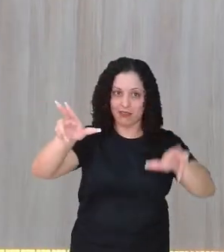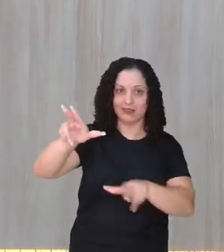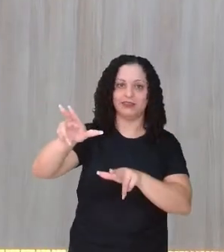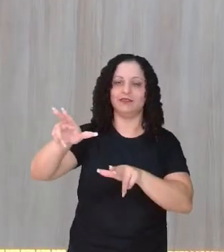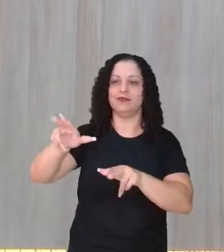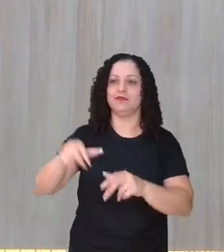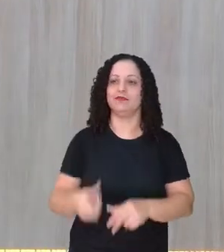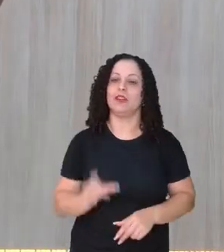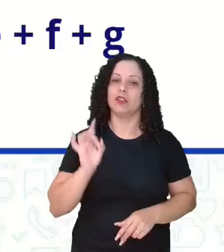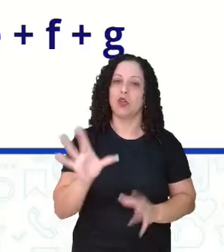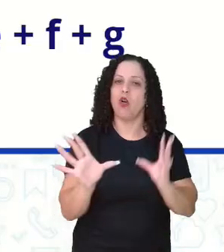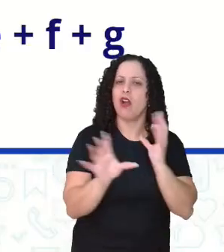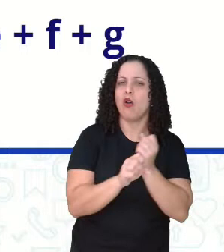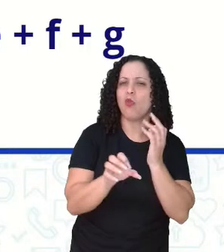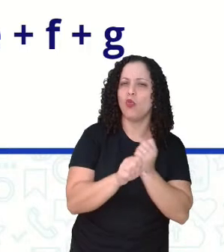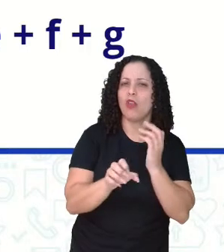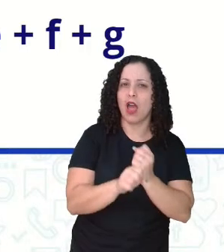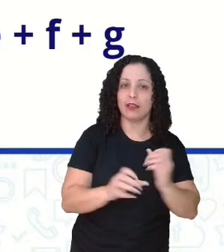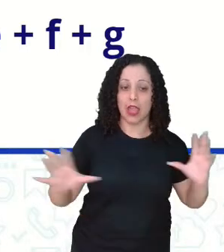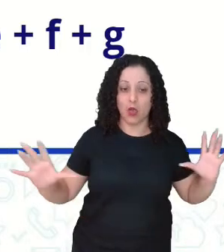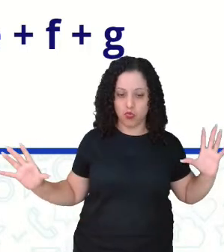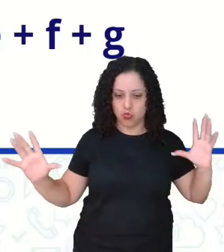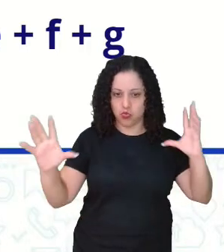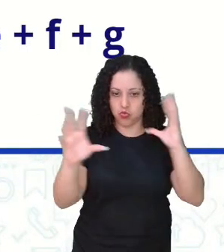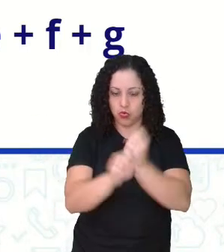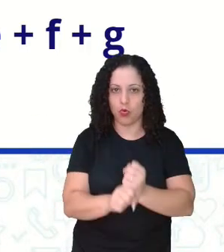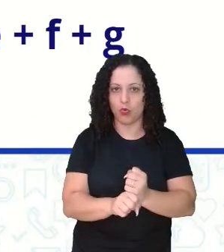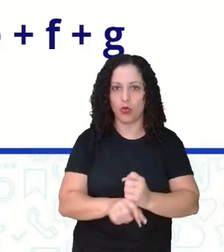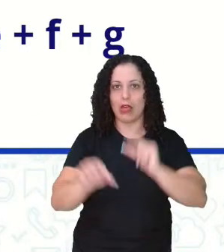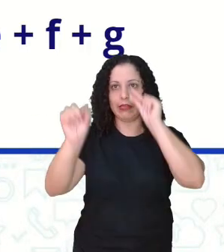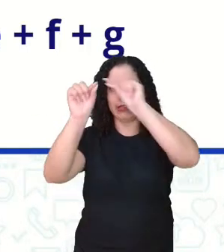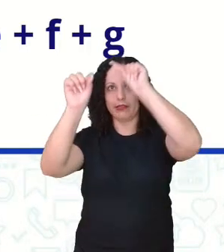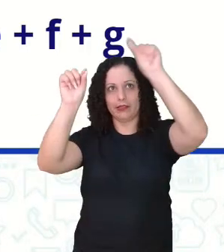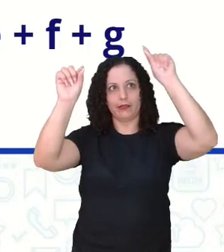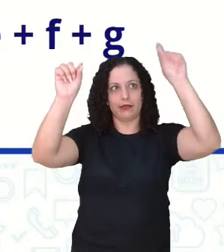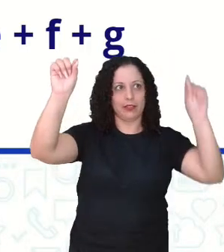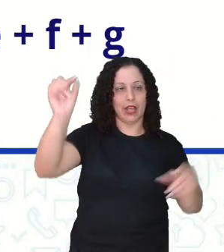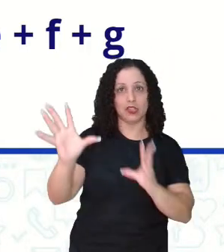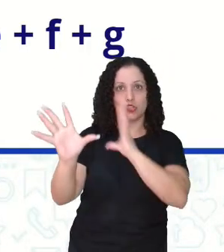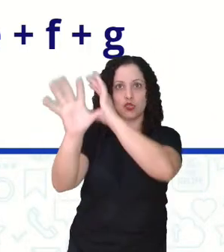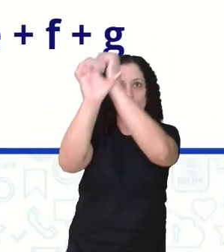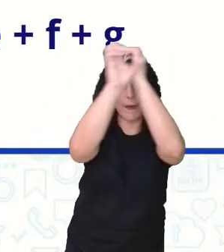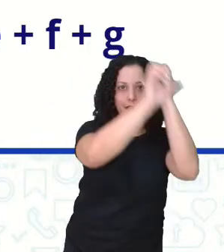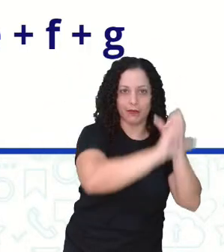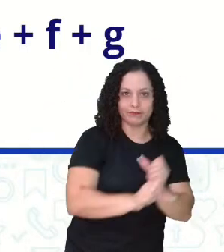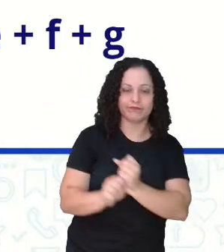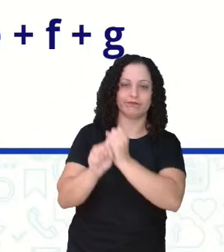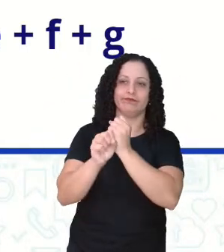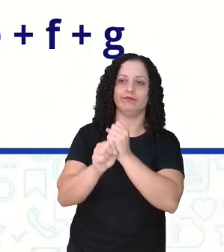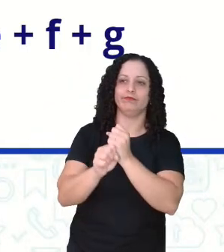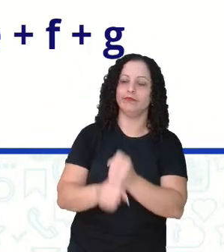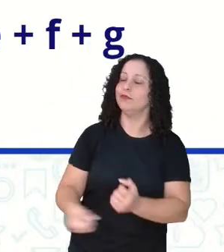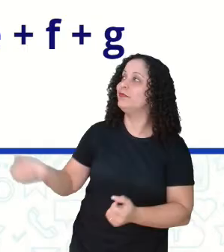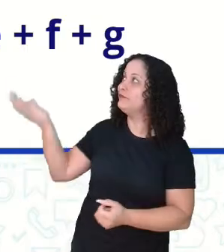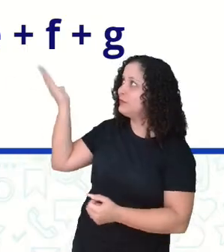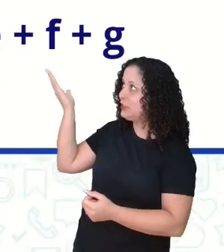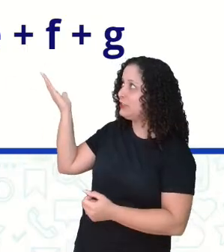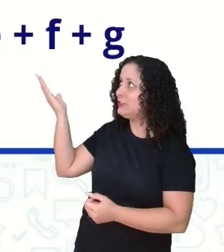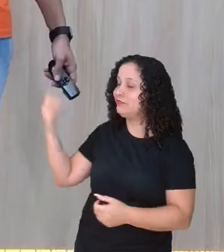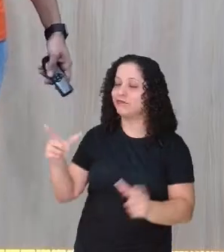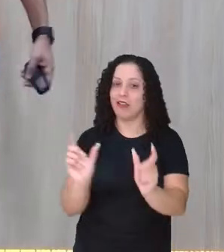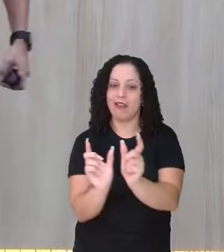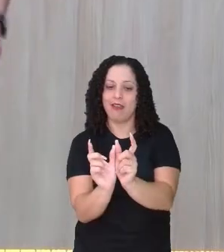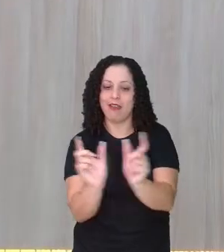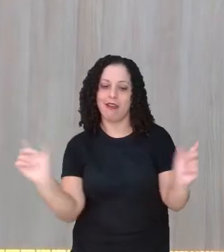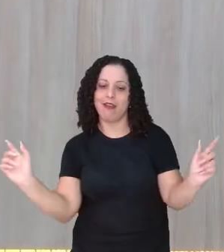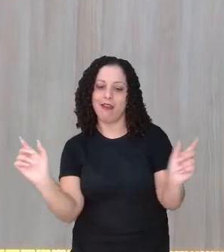a gente somar todos os lados. Então, eu tenho que essa expressão aqui, ela é